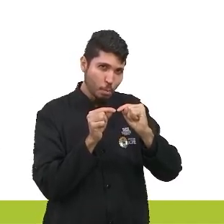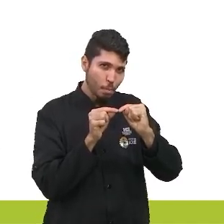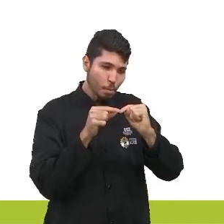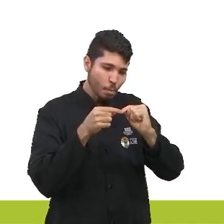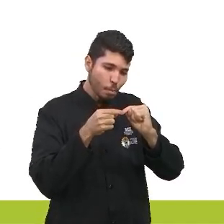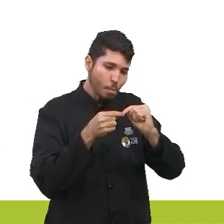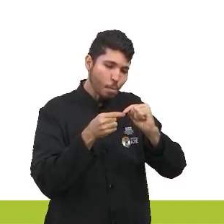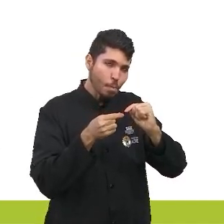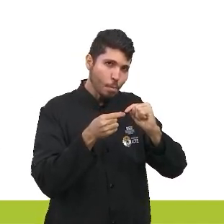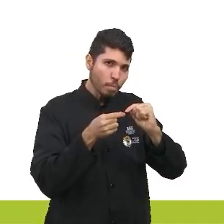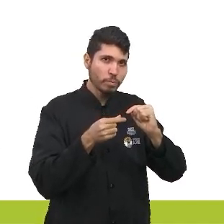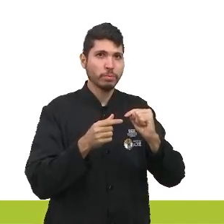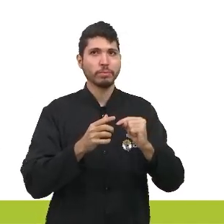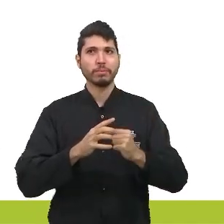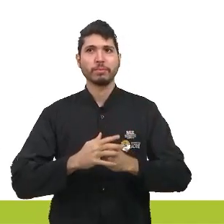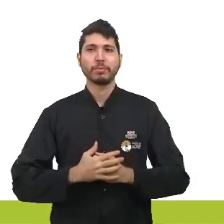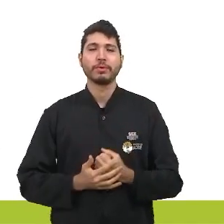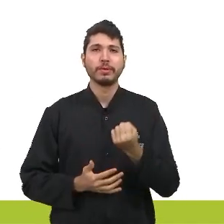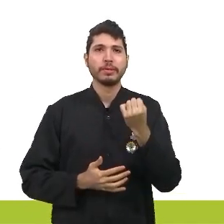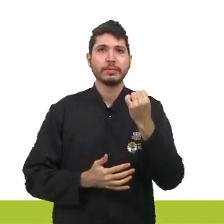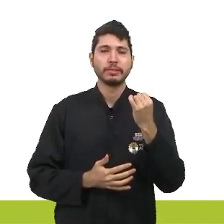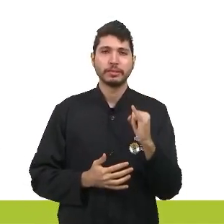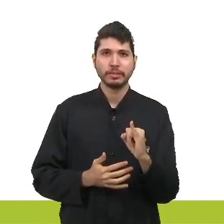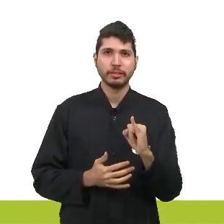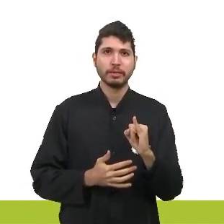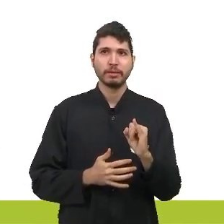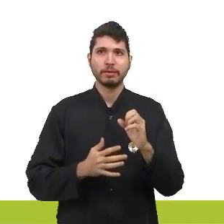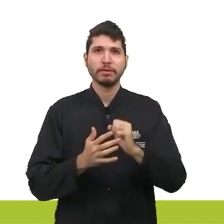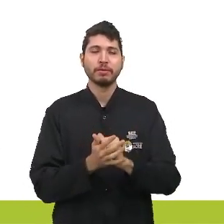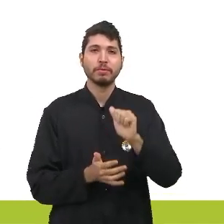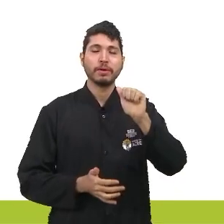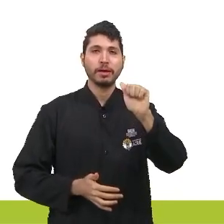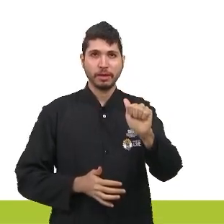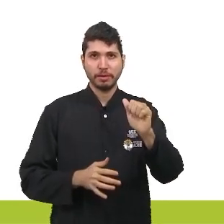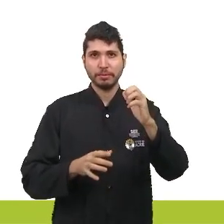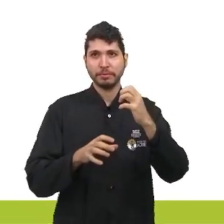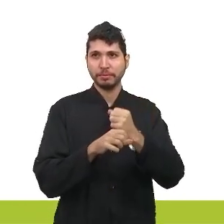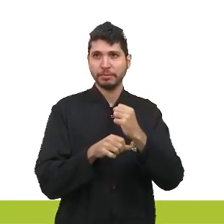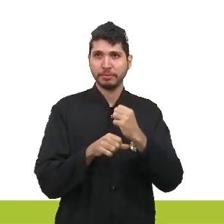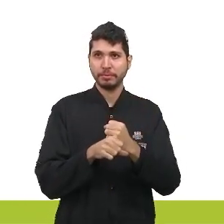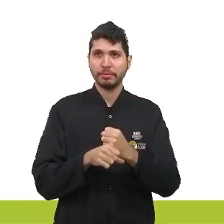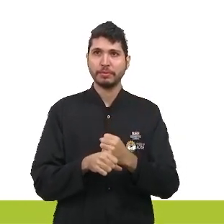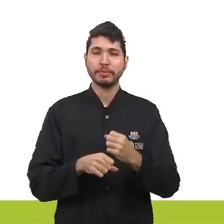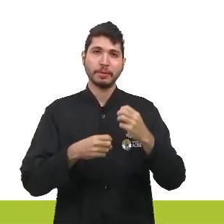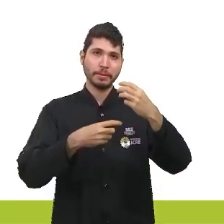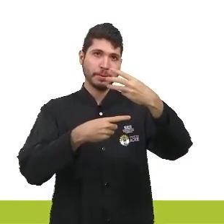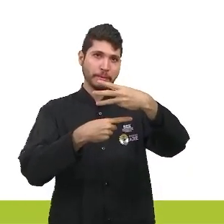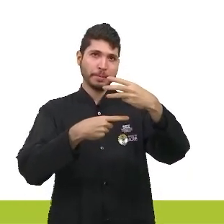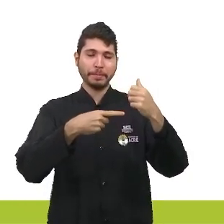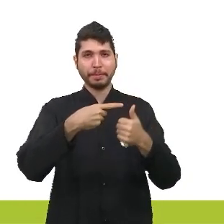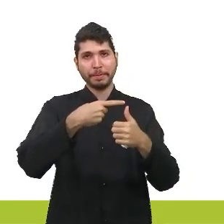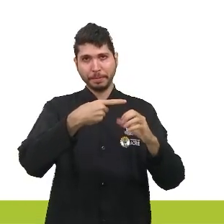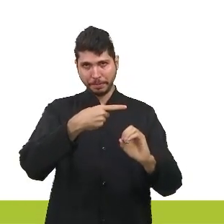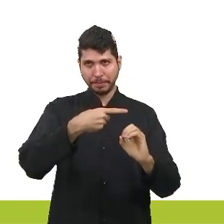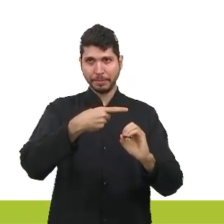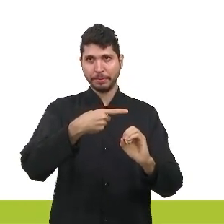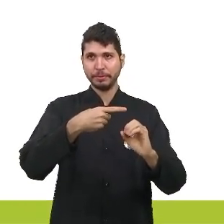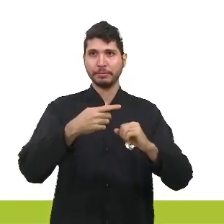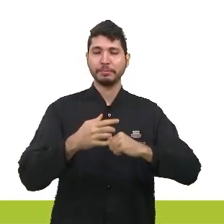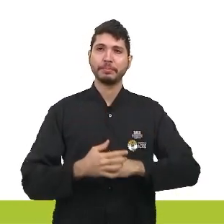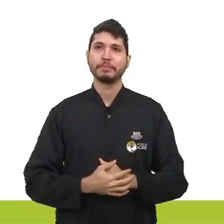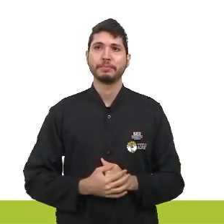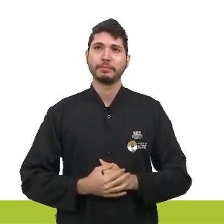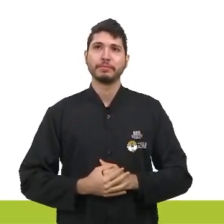Se eu retirei um apontado de A, então eu tenho um total de 3 em 10. E eu coloquei agora esse lápis em